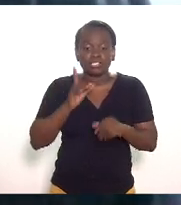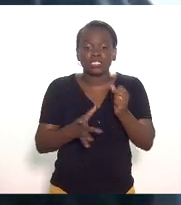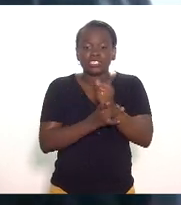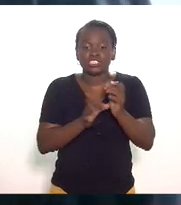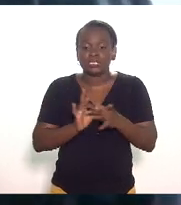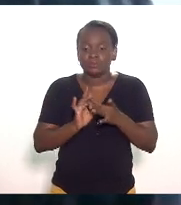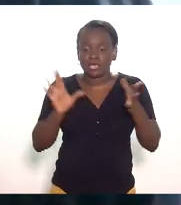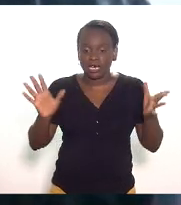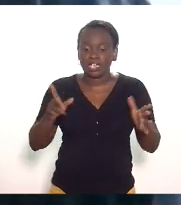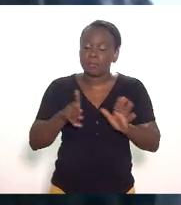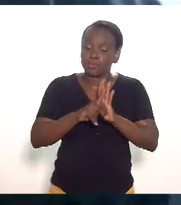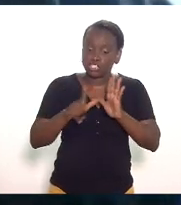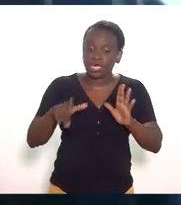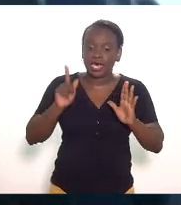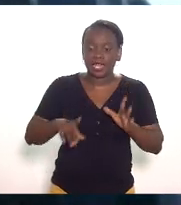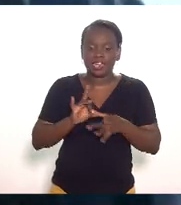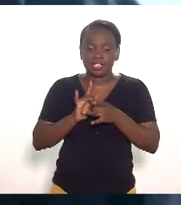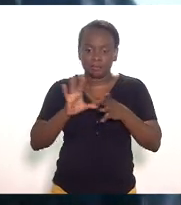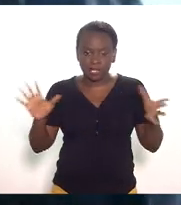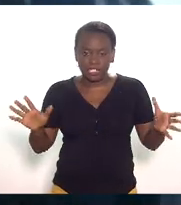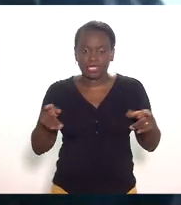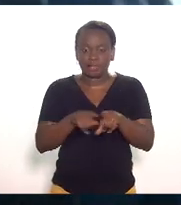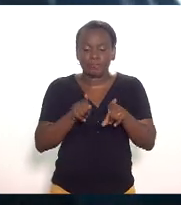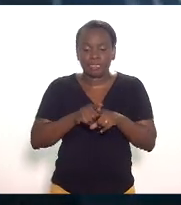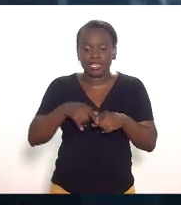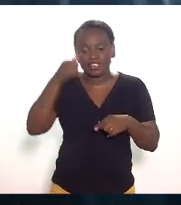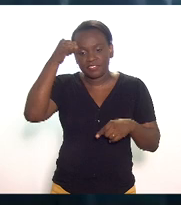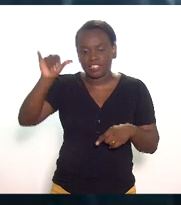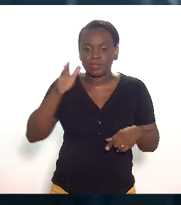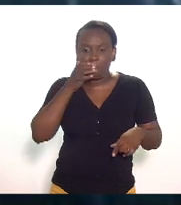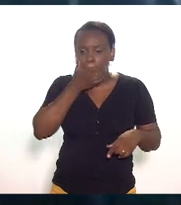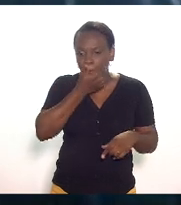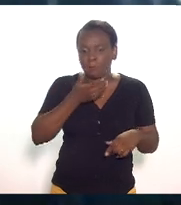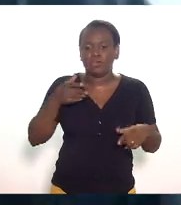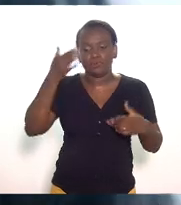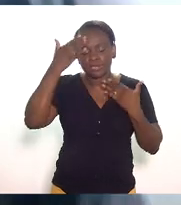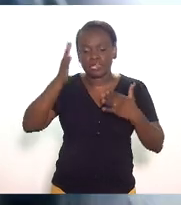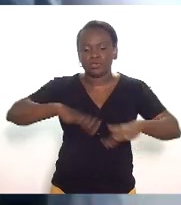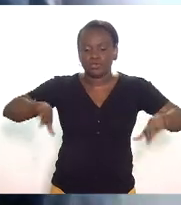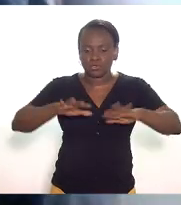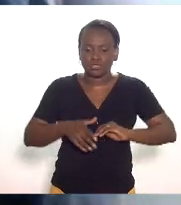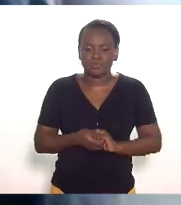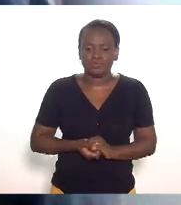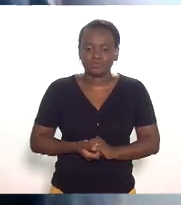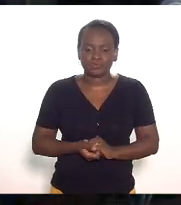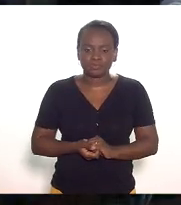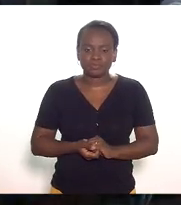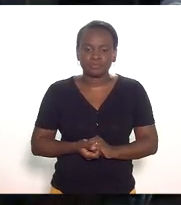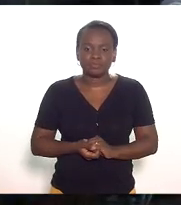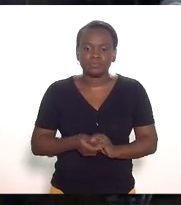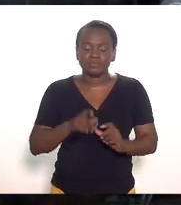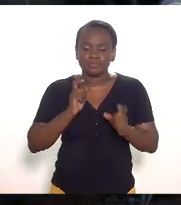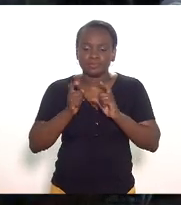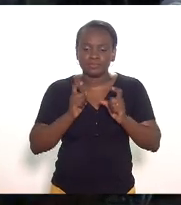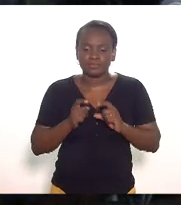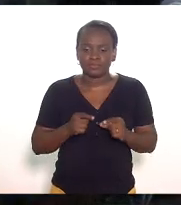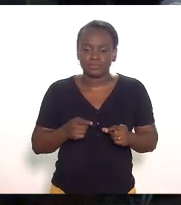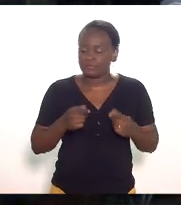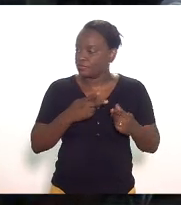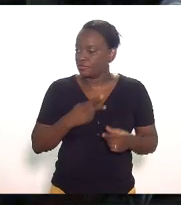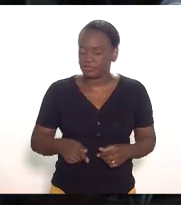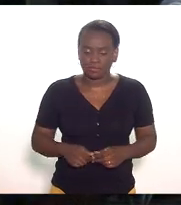projeto pela liberdade e contra a mordaça. Obrigado a todas e a todos. Para discutir, senhor presidente. Para